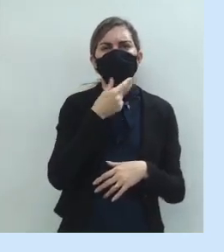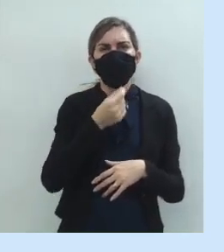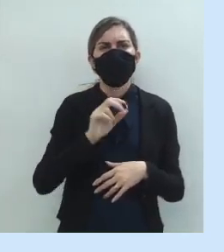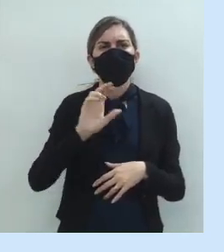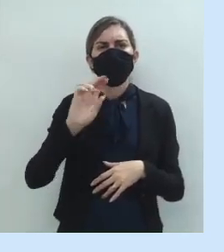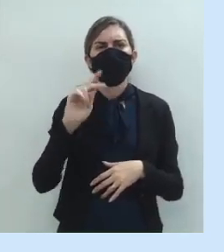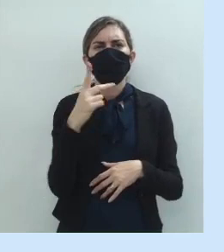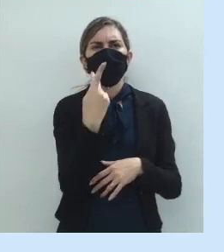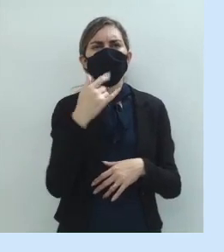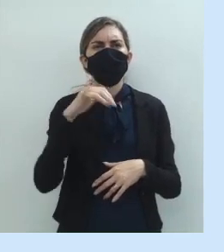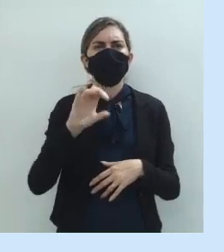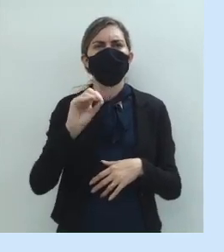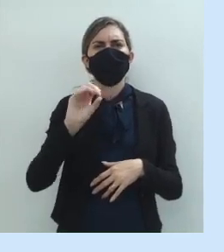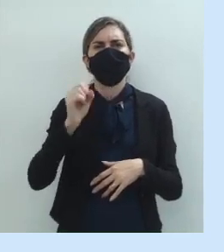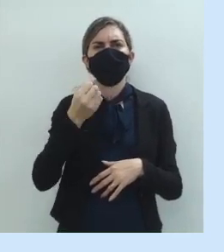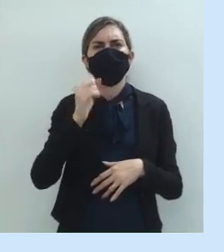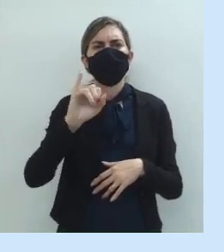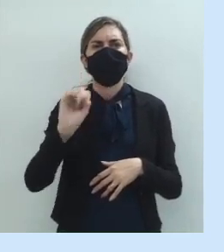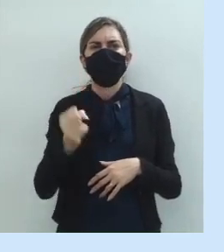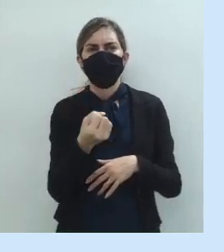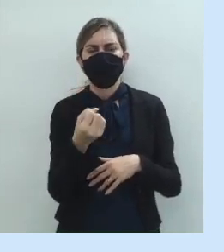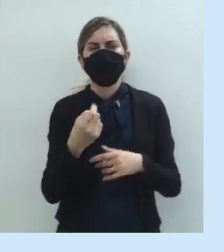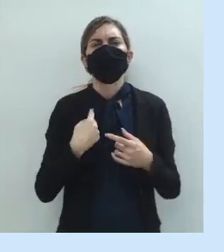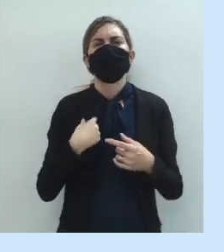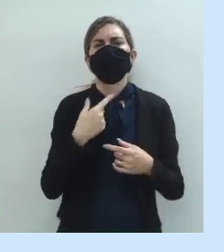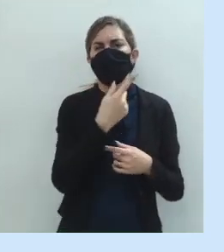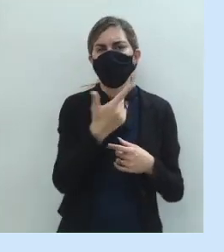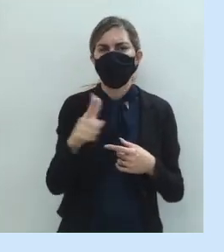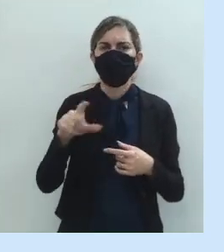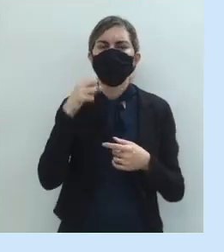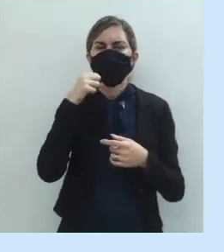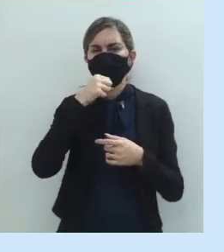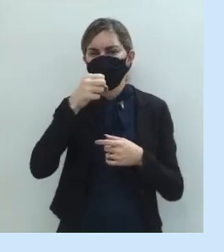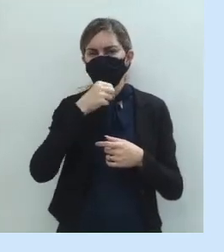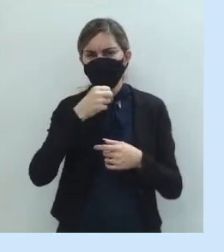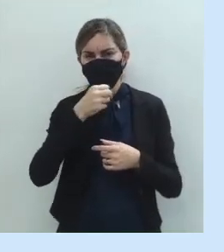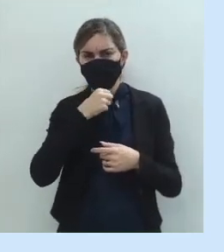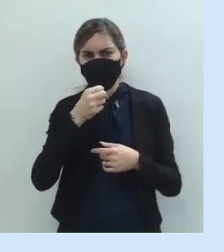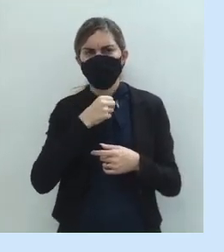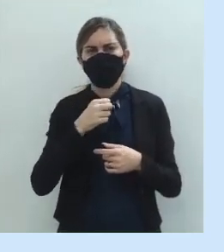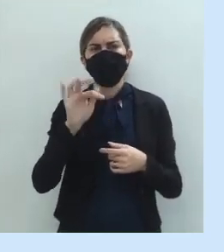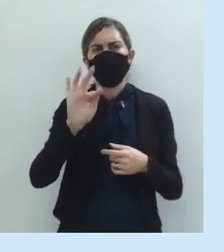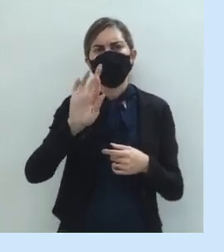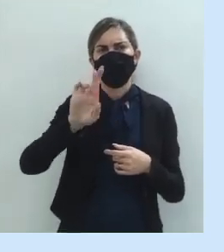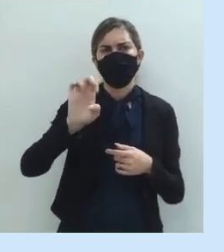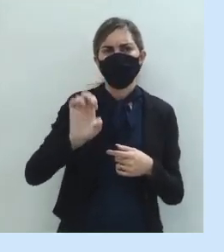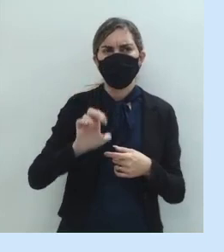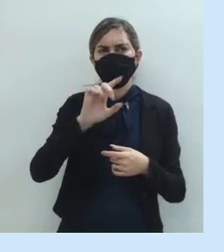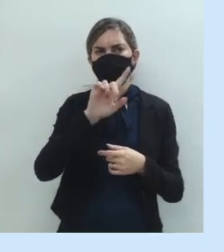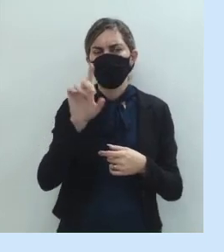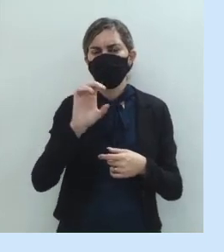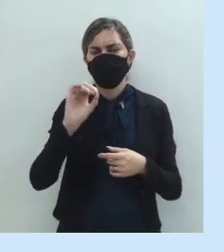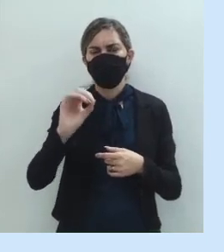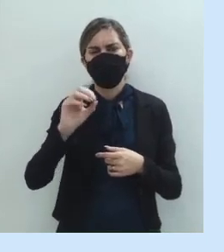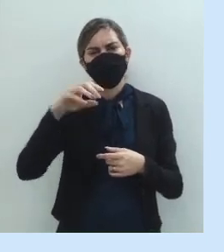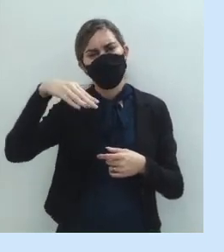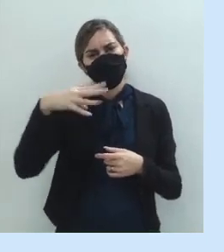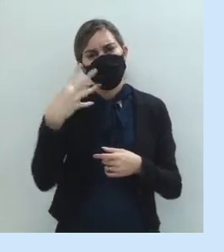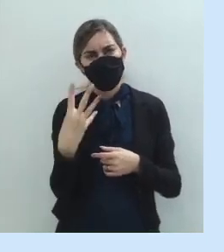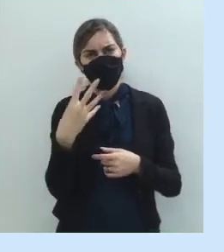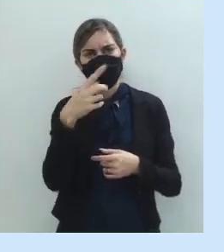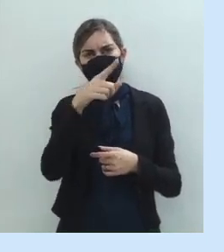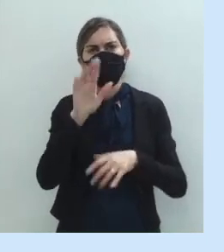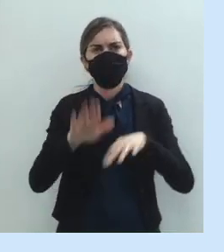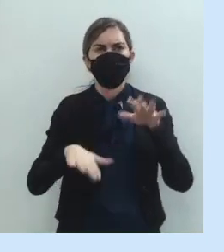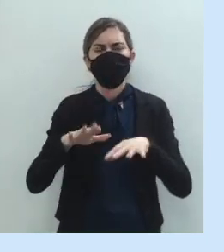líder na época da banda Nação Zumbi, o outro cantor, Fred04, que também era vocalista e participante da